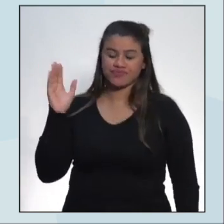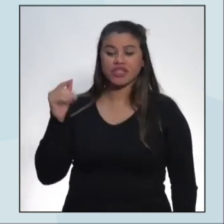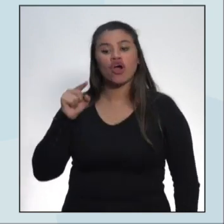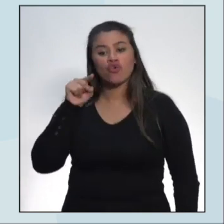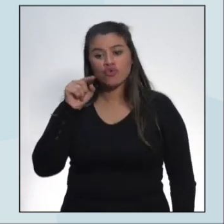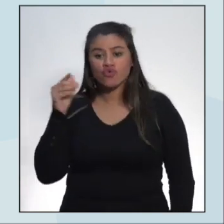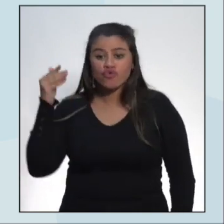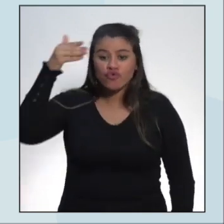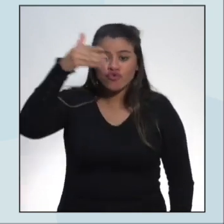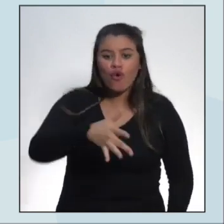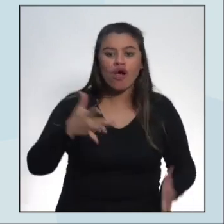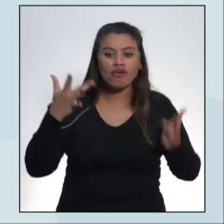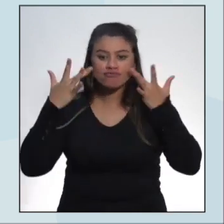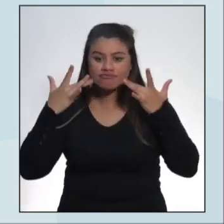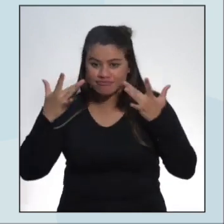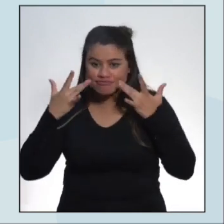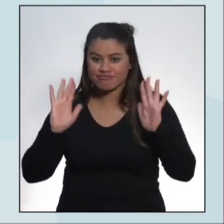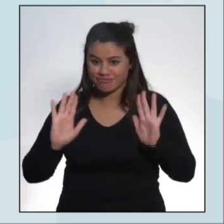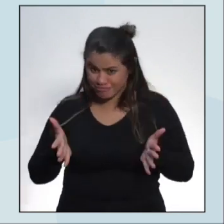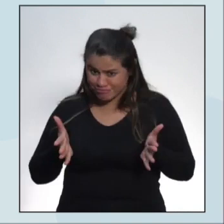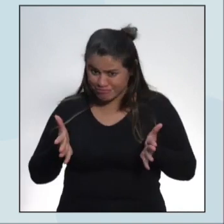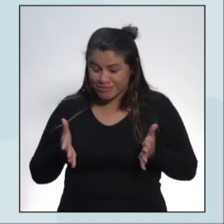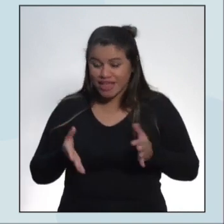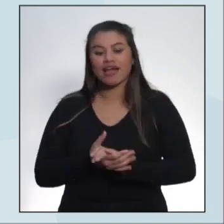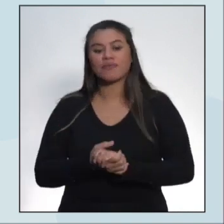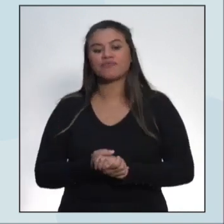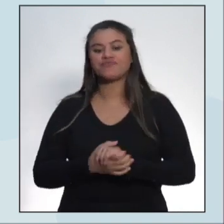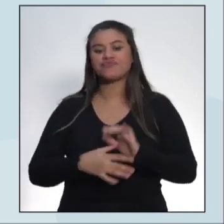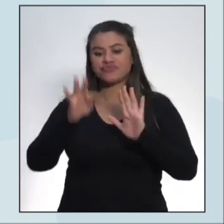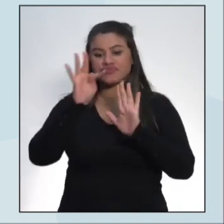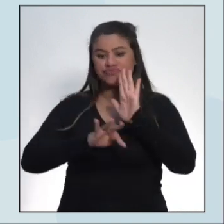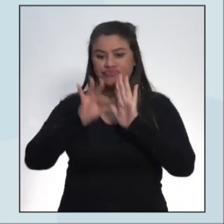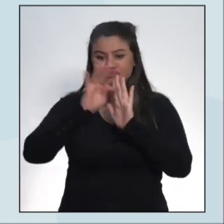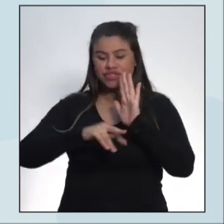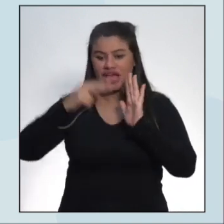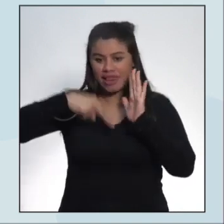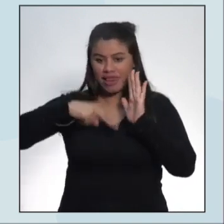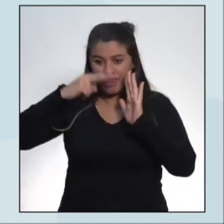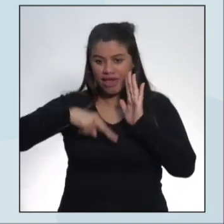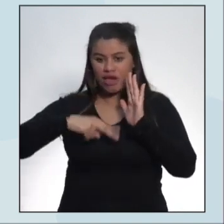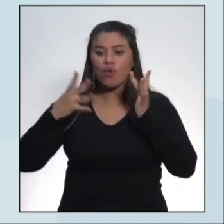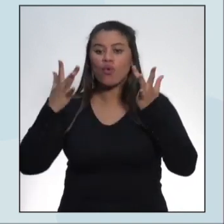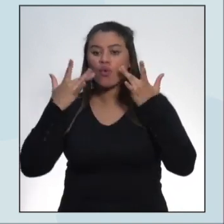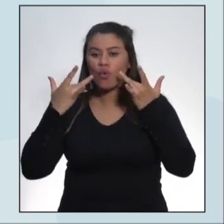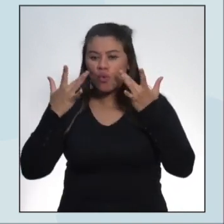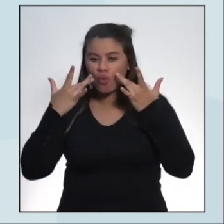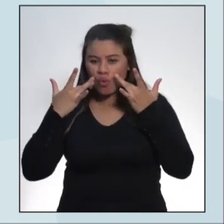foi ao teatro? Você já leu textos teatrais? Eu queria